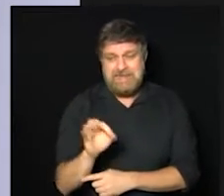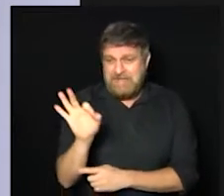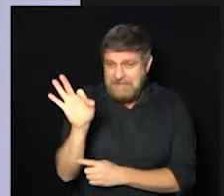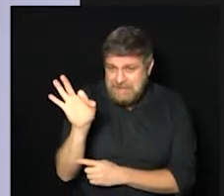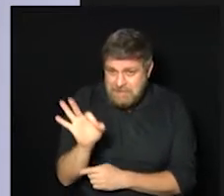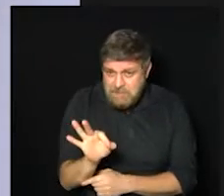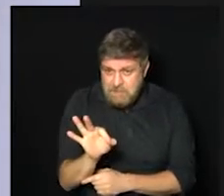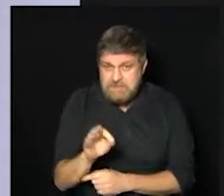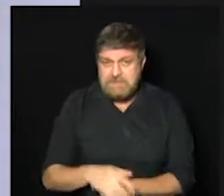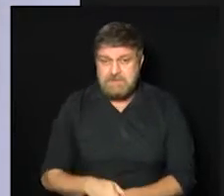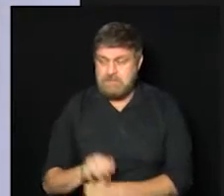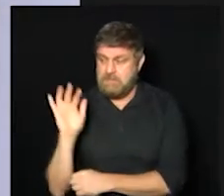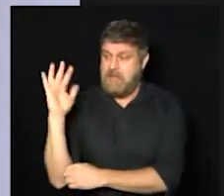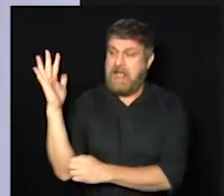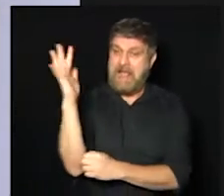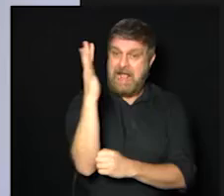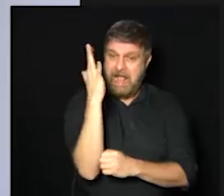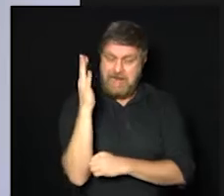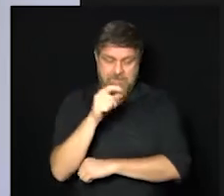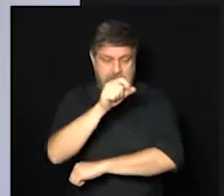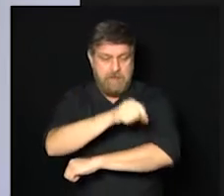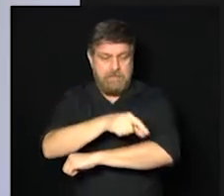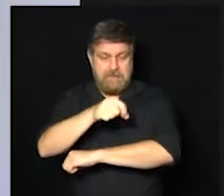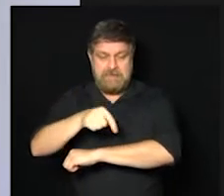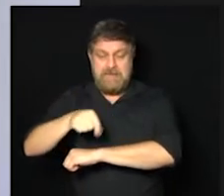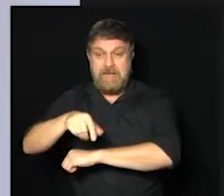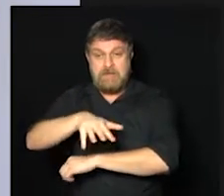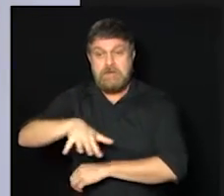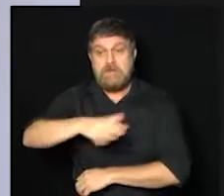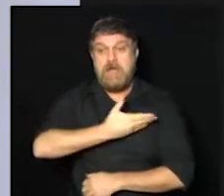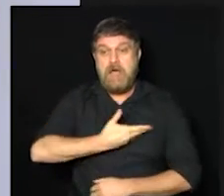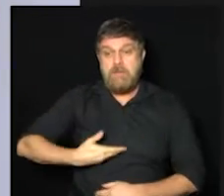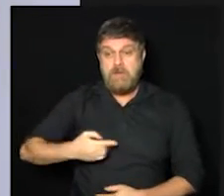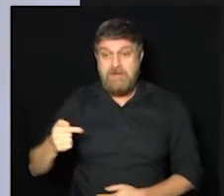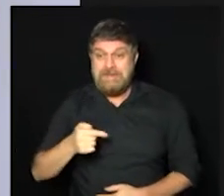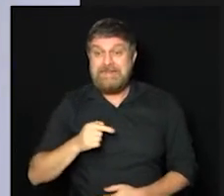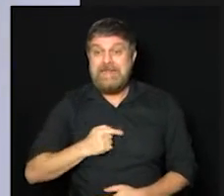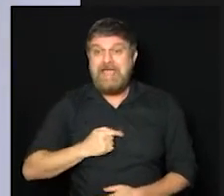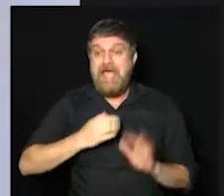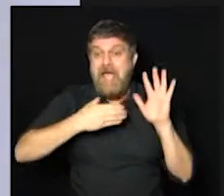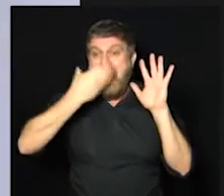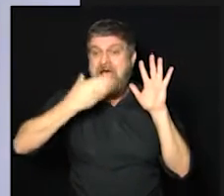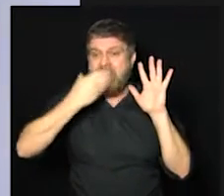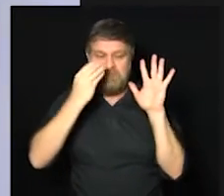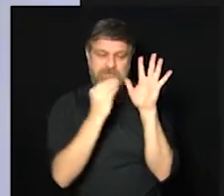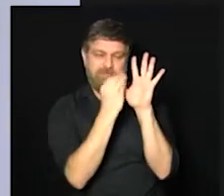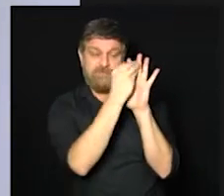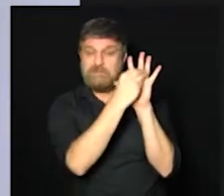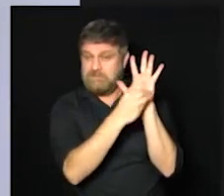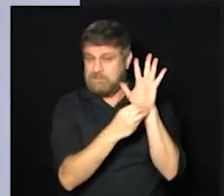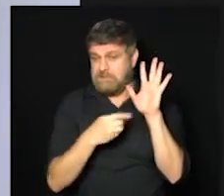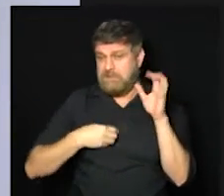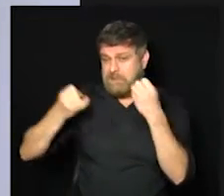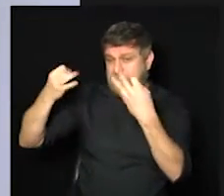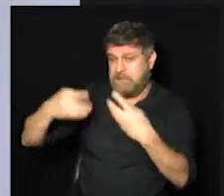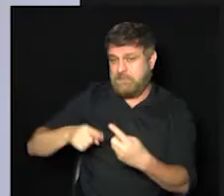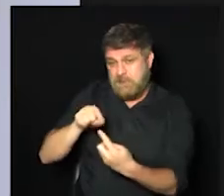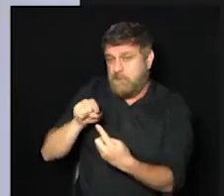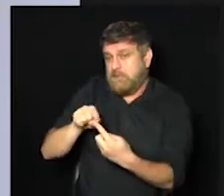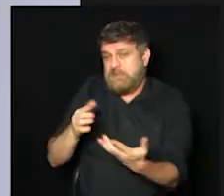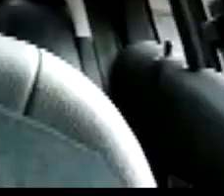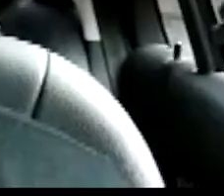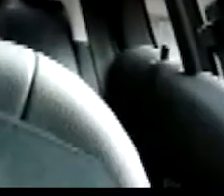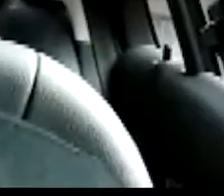das árvores plantadas em áreas públicas, mas que elas sejam frutíferas. E ele justifica aí a sua